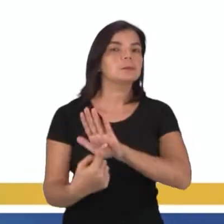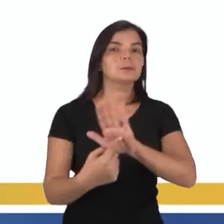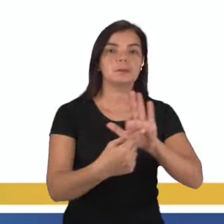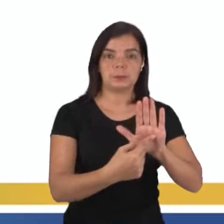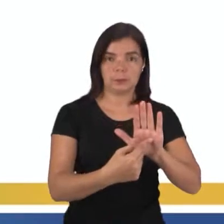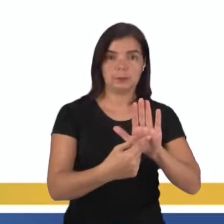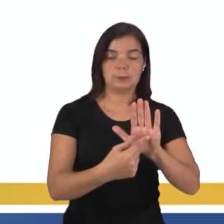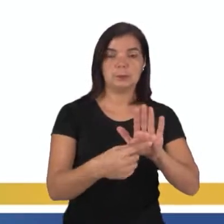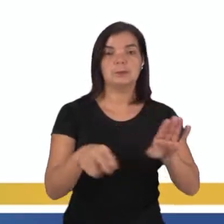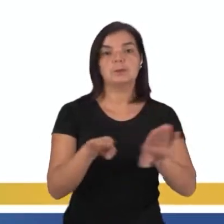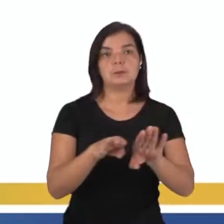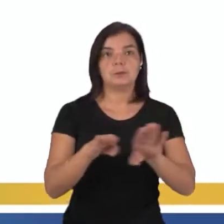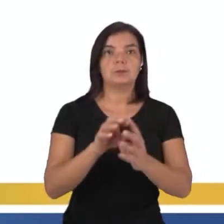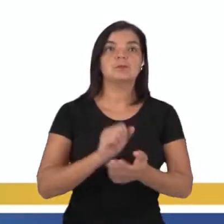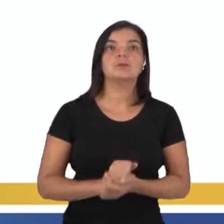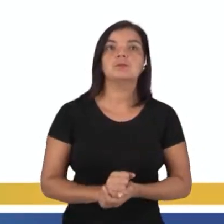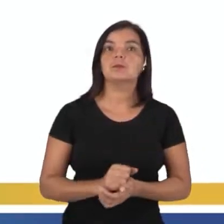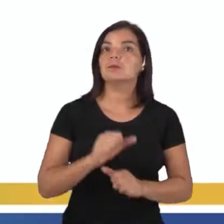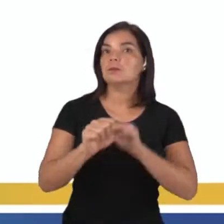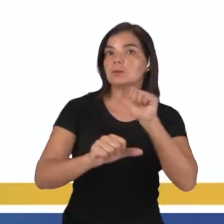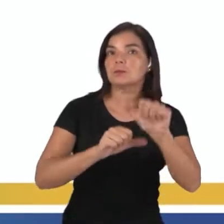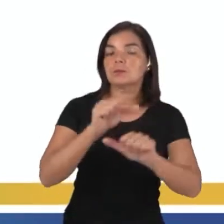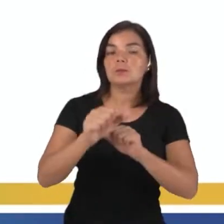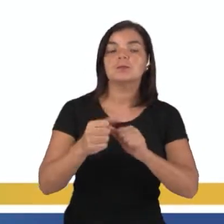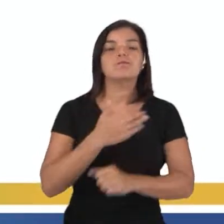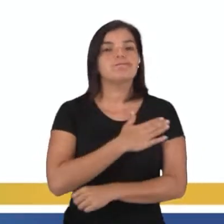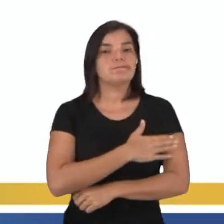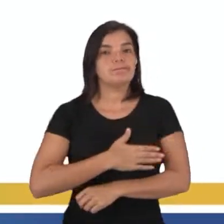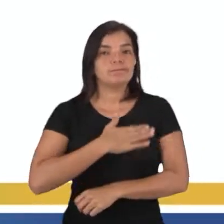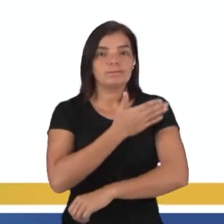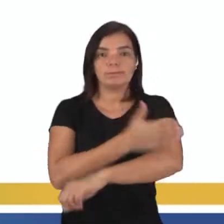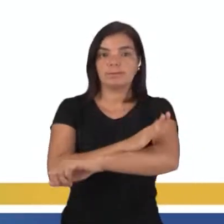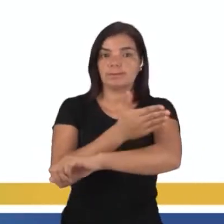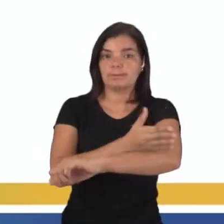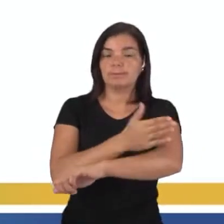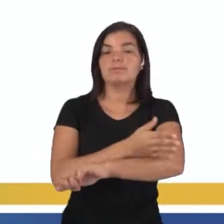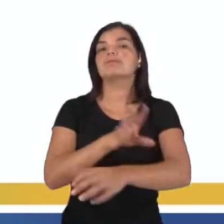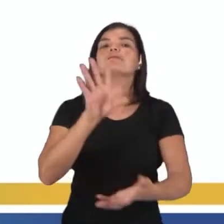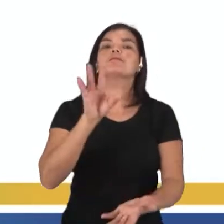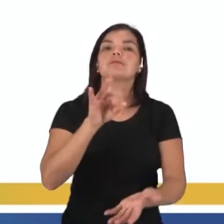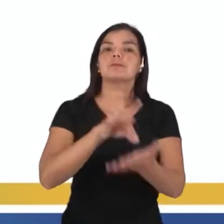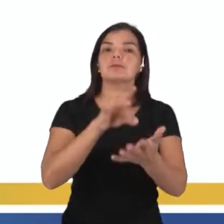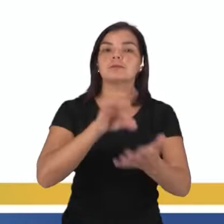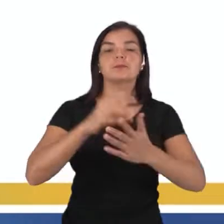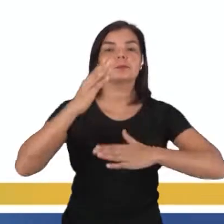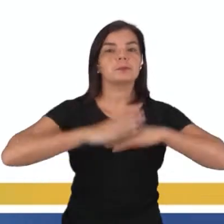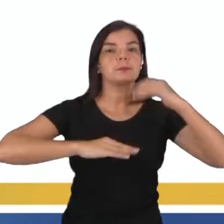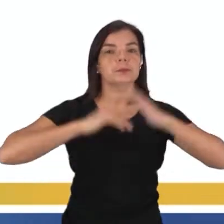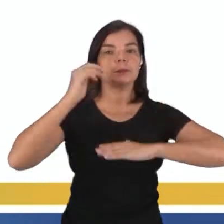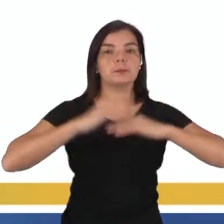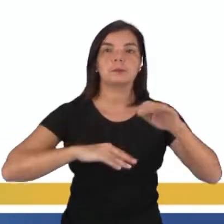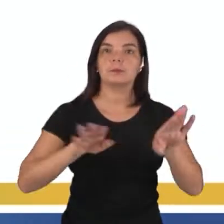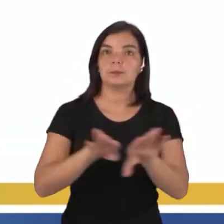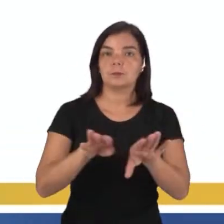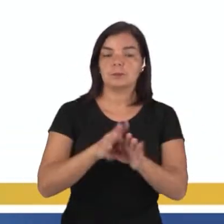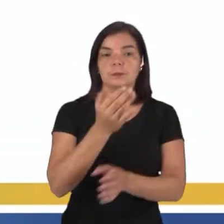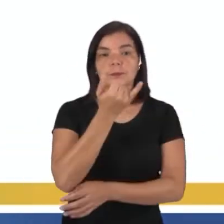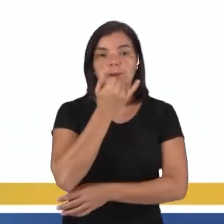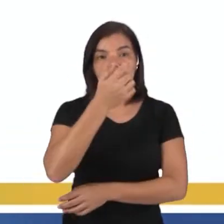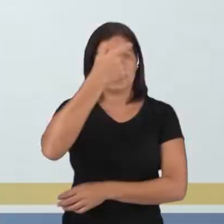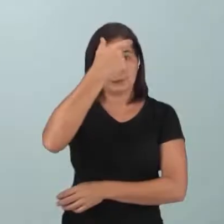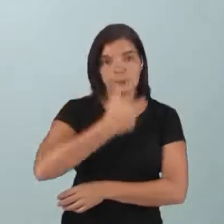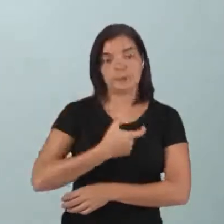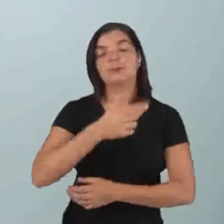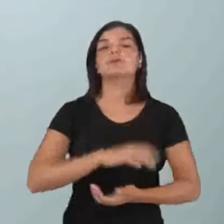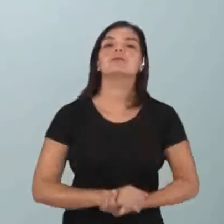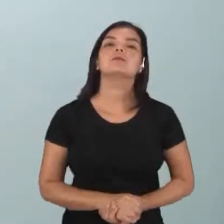como aspectos imprescindíveis para o prazer da prática e a realização pessoal. Então vamos